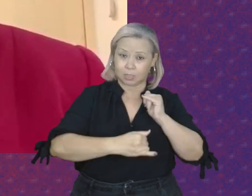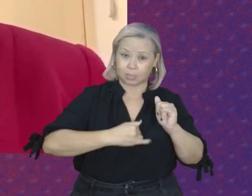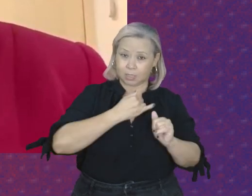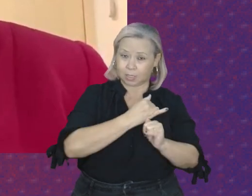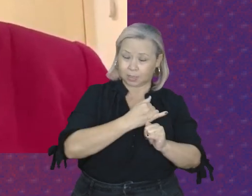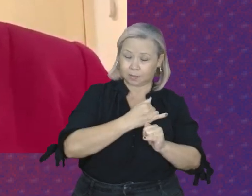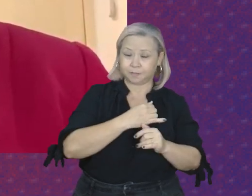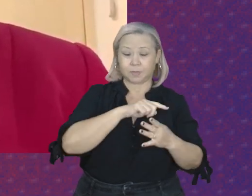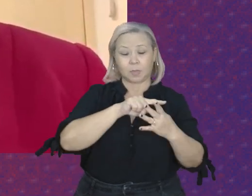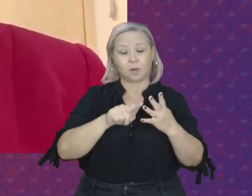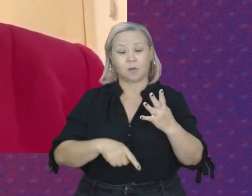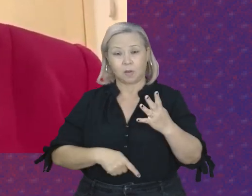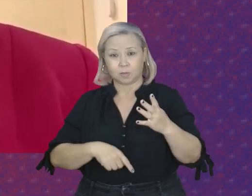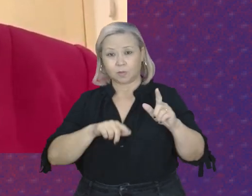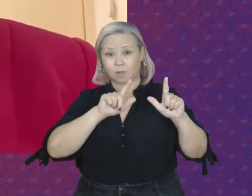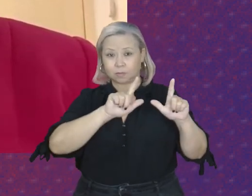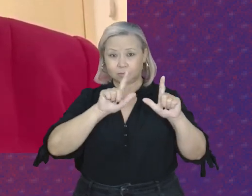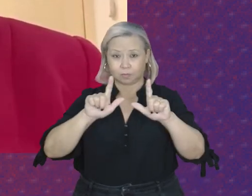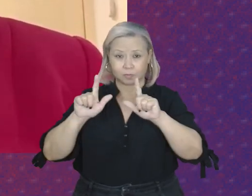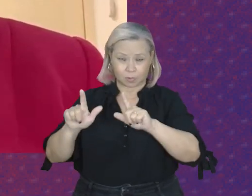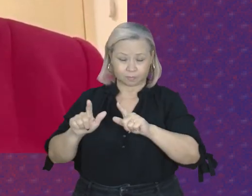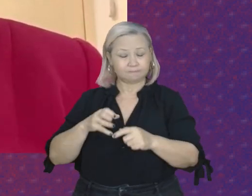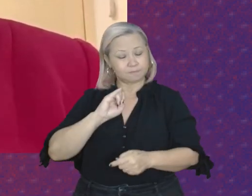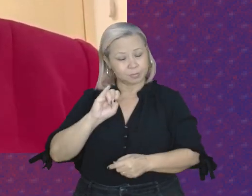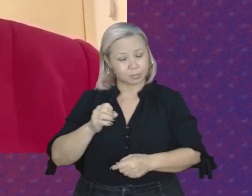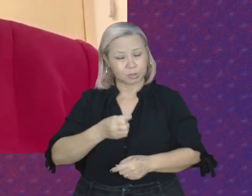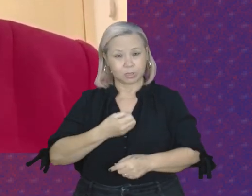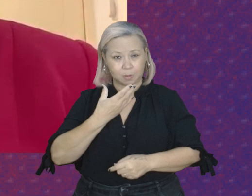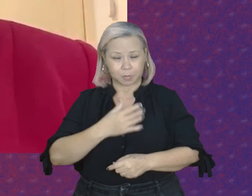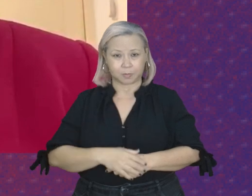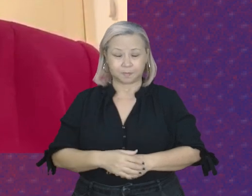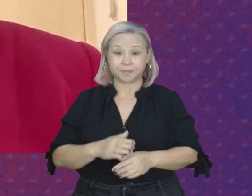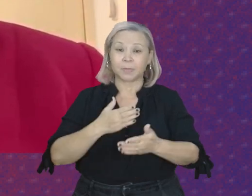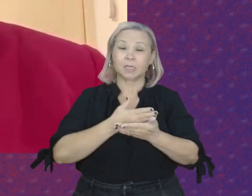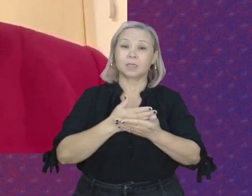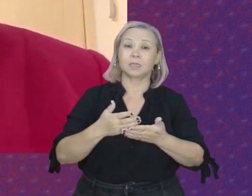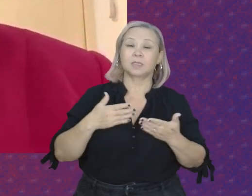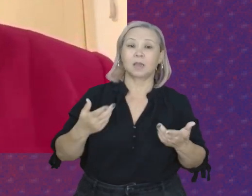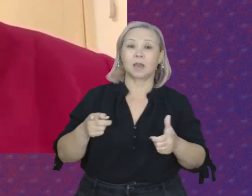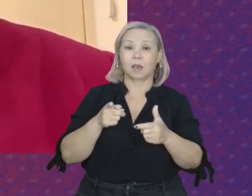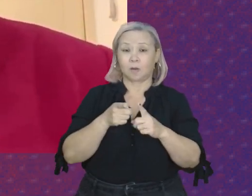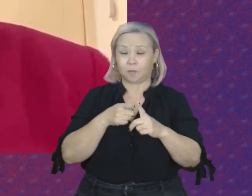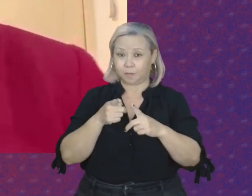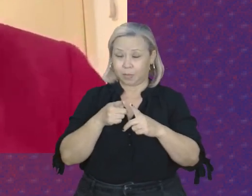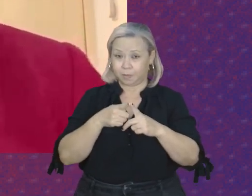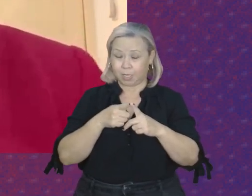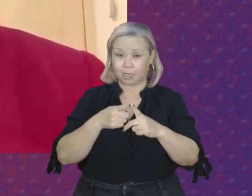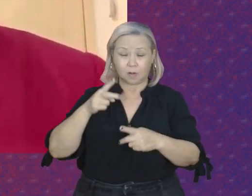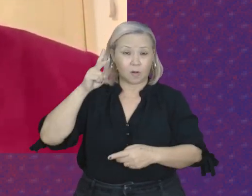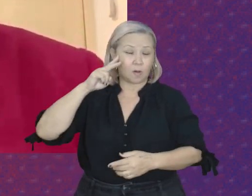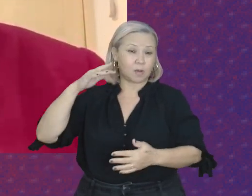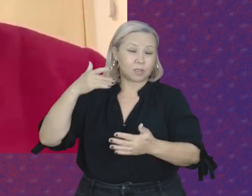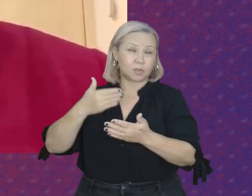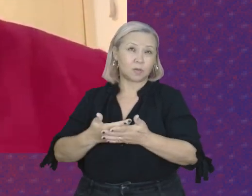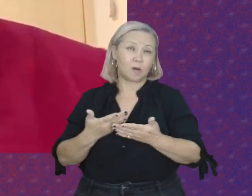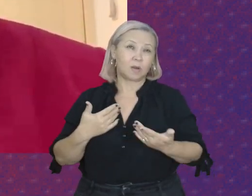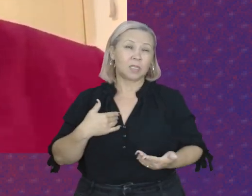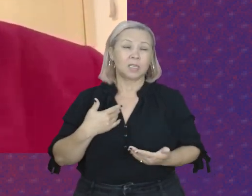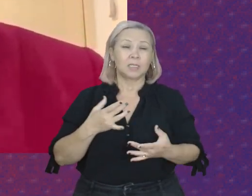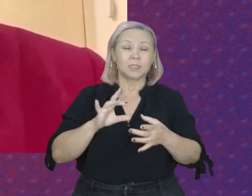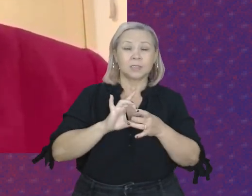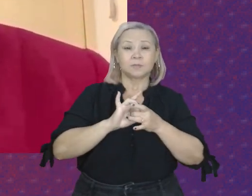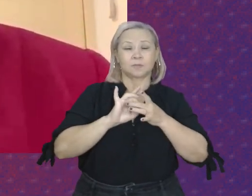4 blocos, espero que aproveitem. Bom, iniciando então, o primeiro bloco é um bloco histórico, e eu vou me permitir, vocês